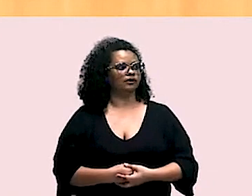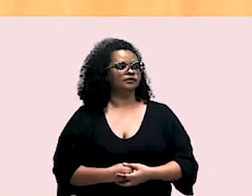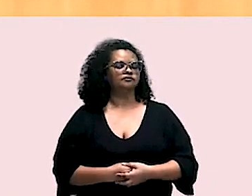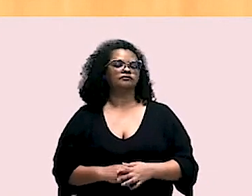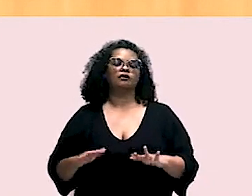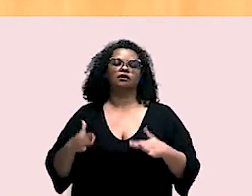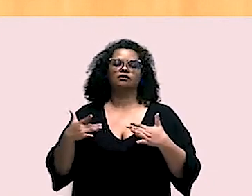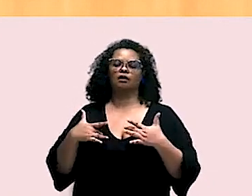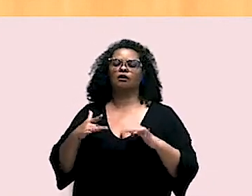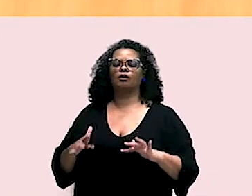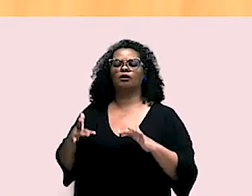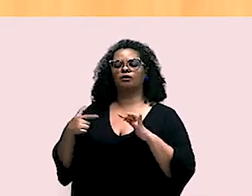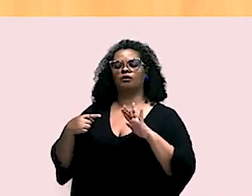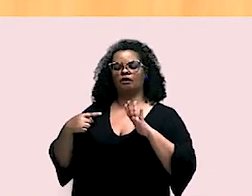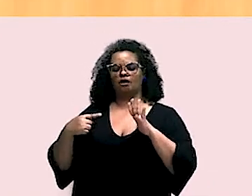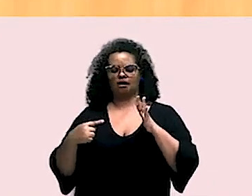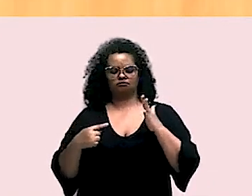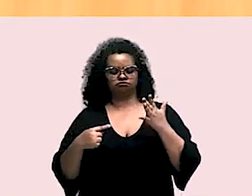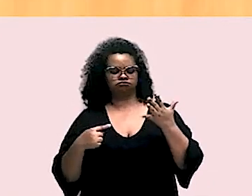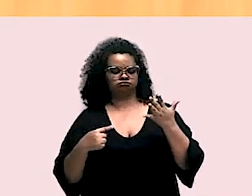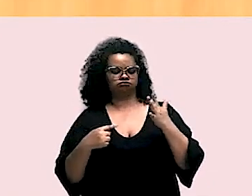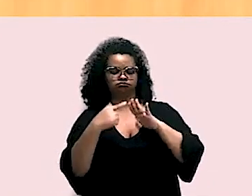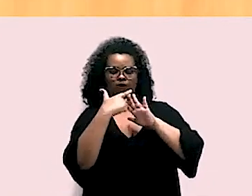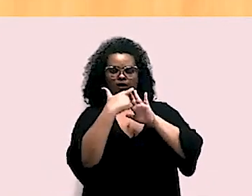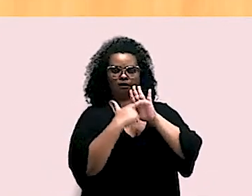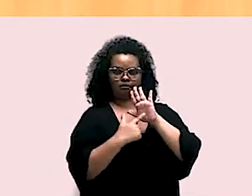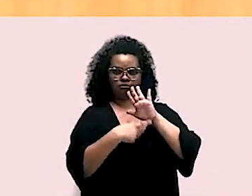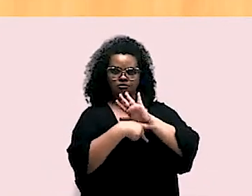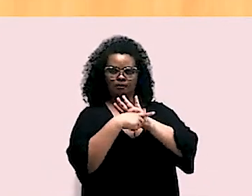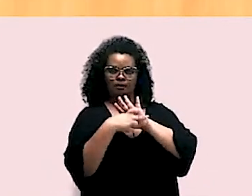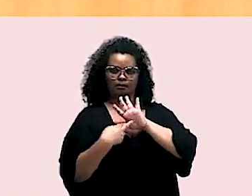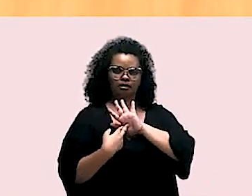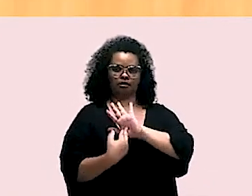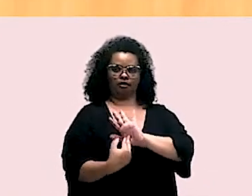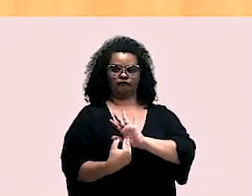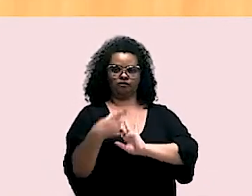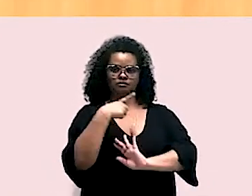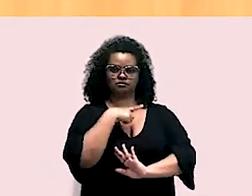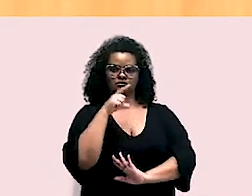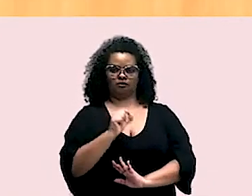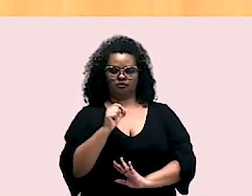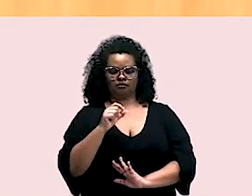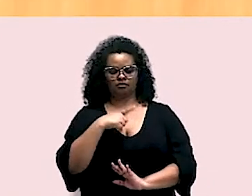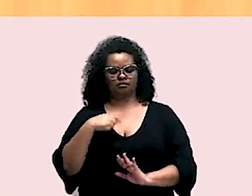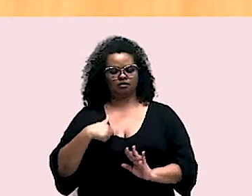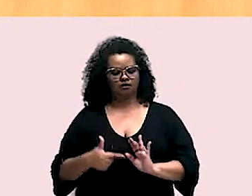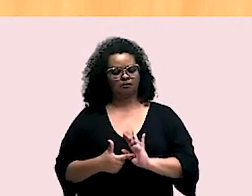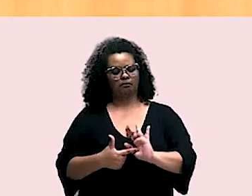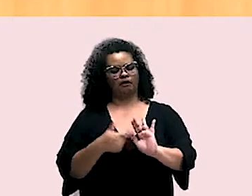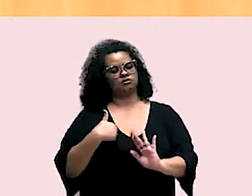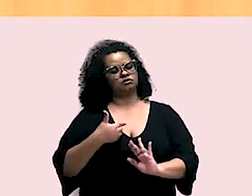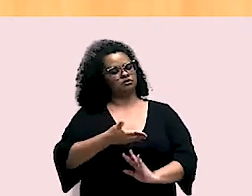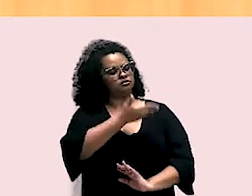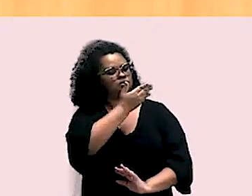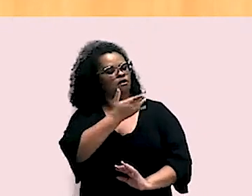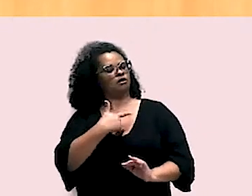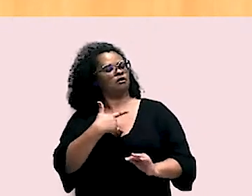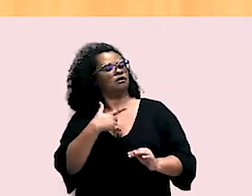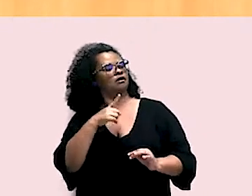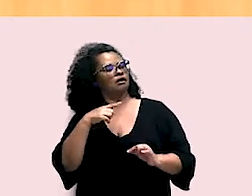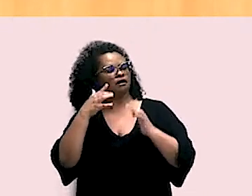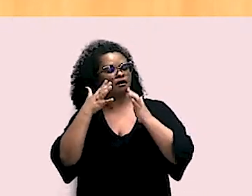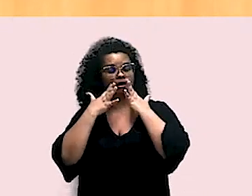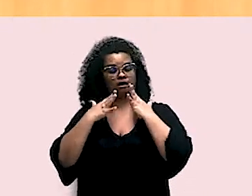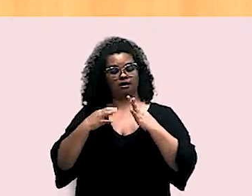de referência, né, são vários que envolvem essa política. Trouxe aqui alguns dos principais, né, que é a própria Política Nacional de